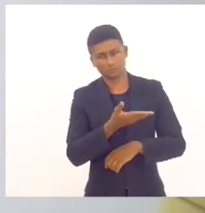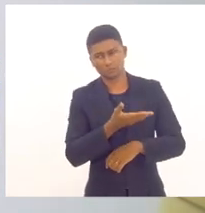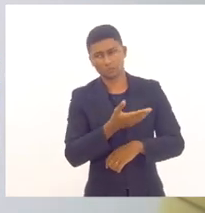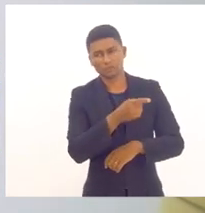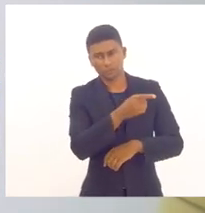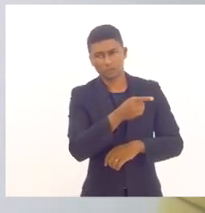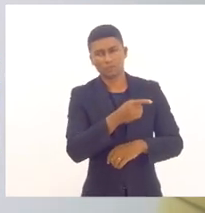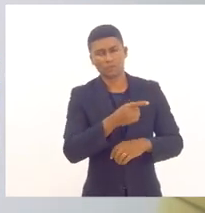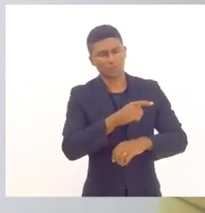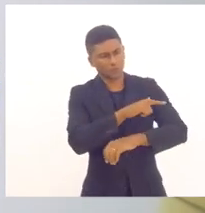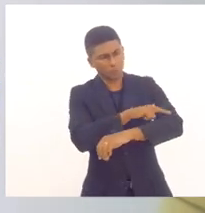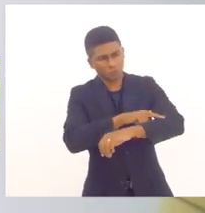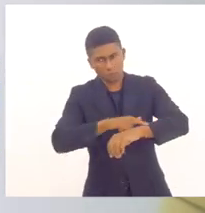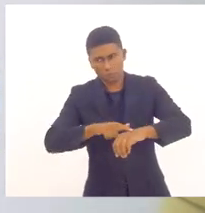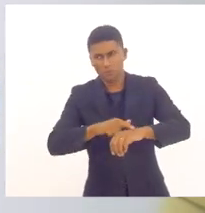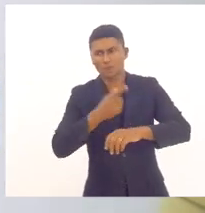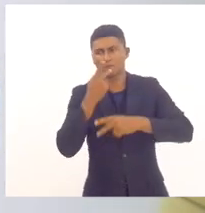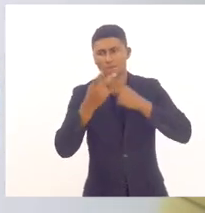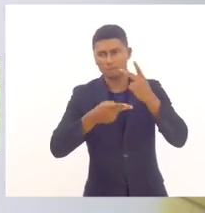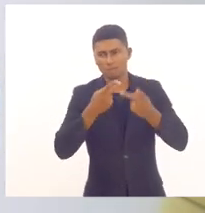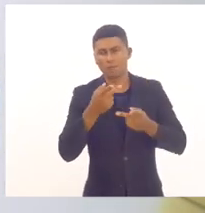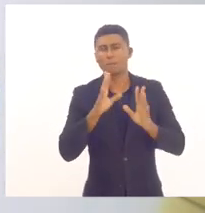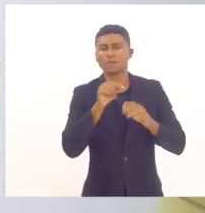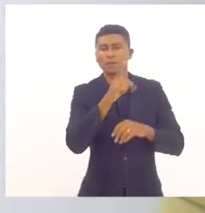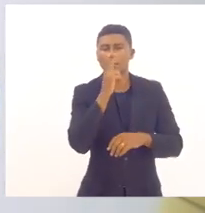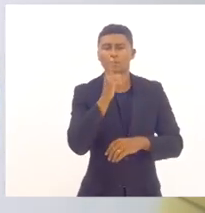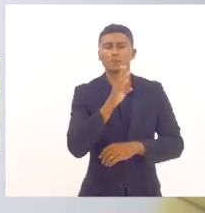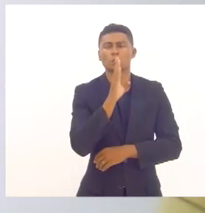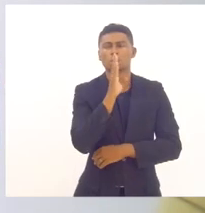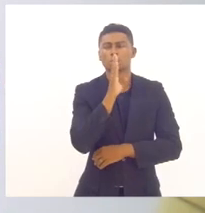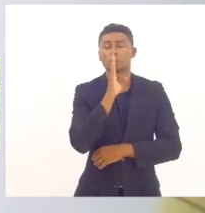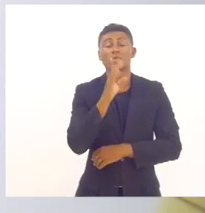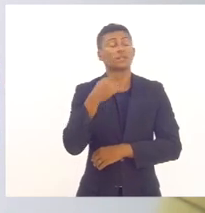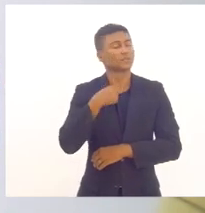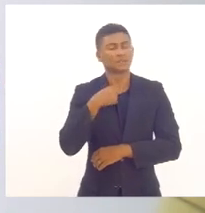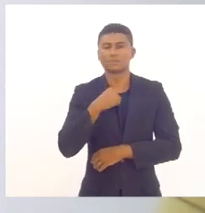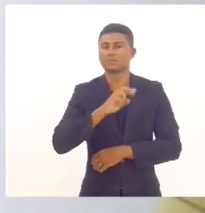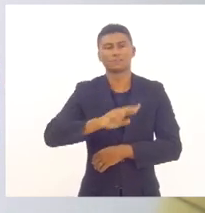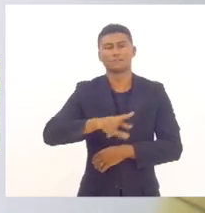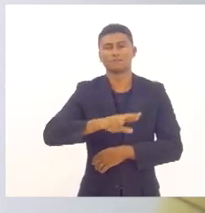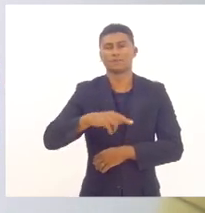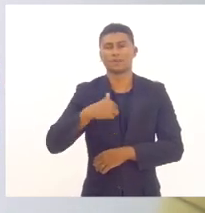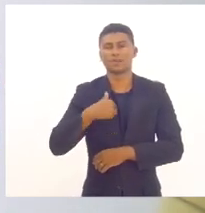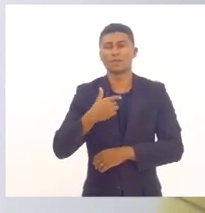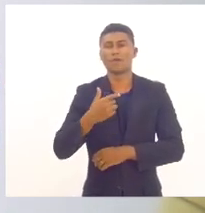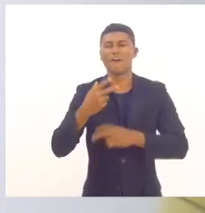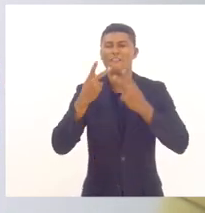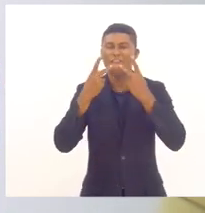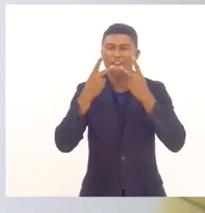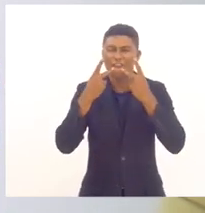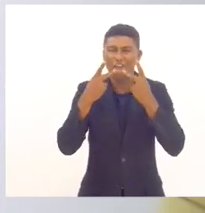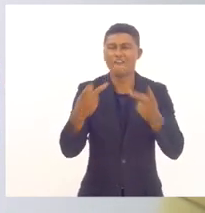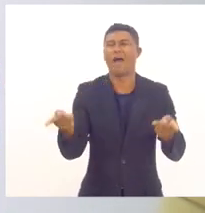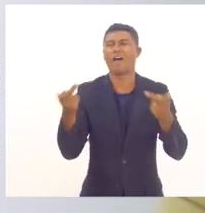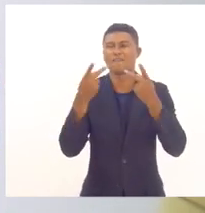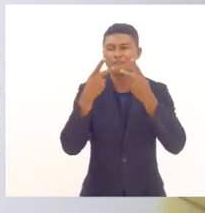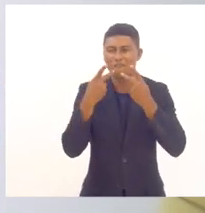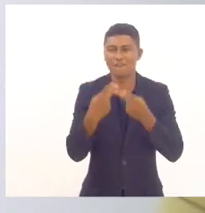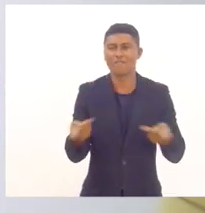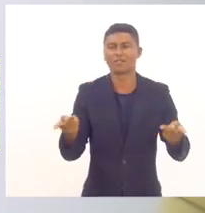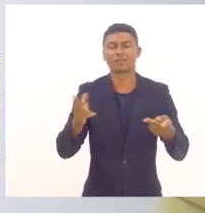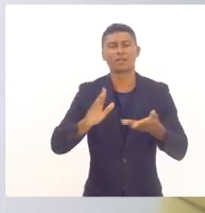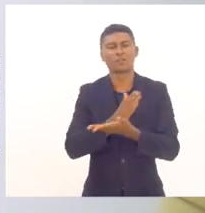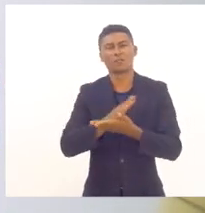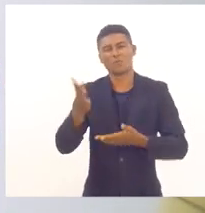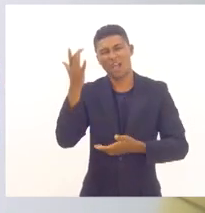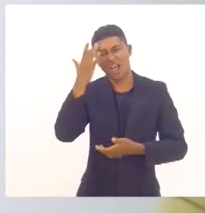gentleman, ele abre a boca, fala, mas ele é mais silencioso do que eu sou barulhenta. E, para muitos, eu sou a